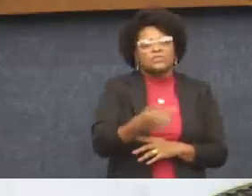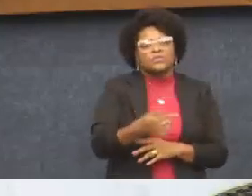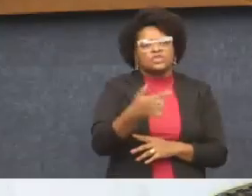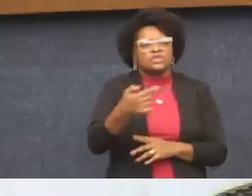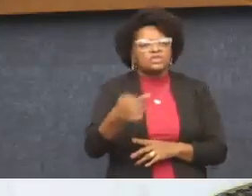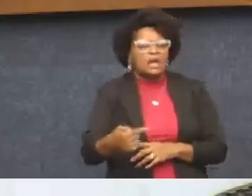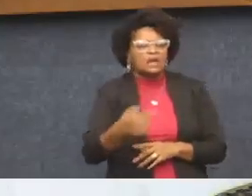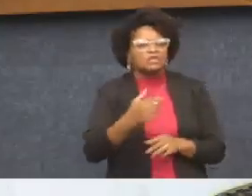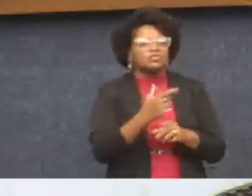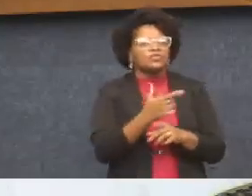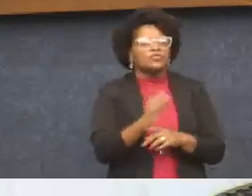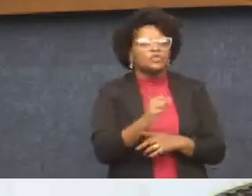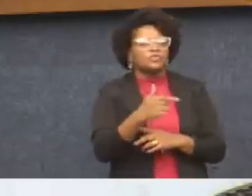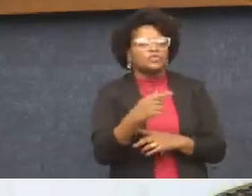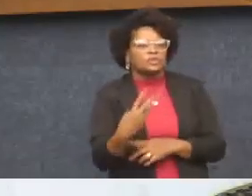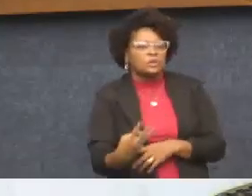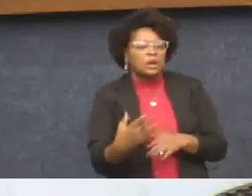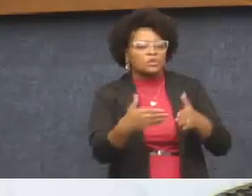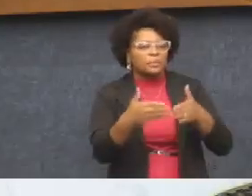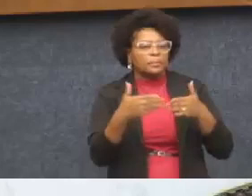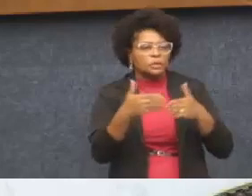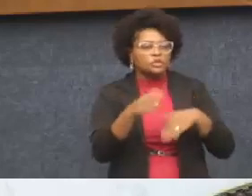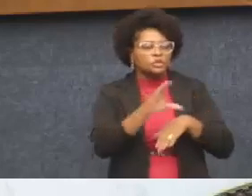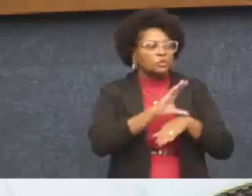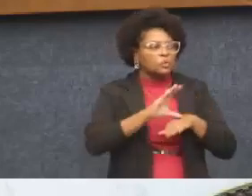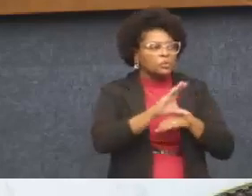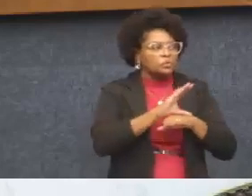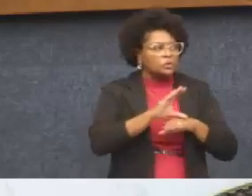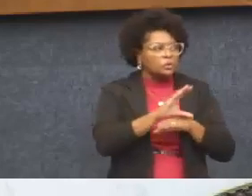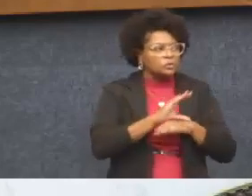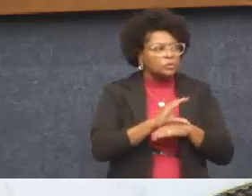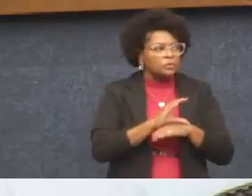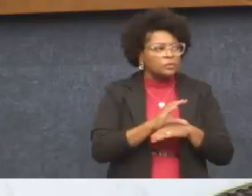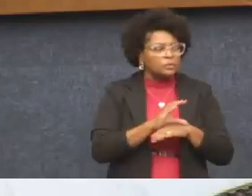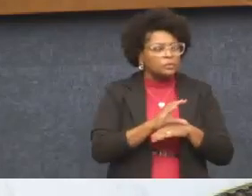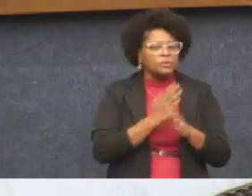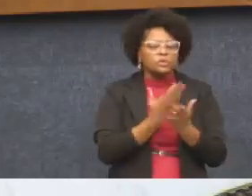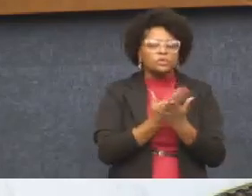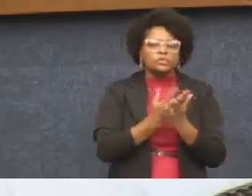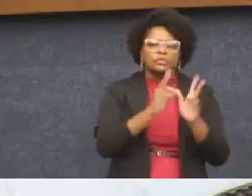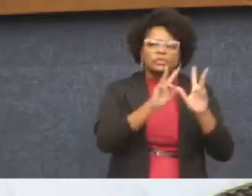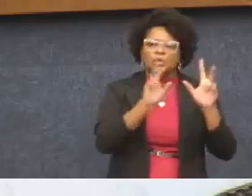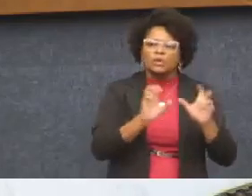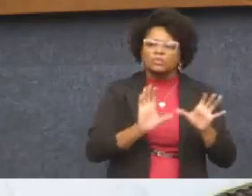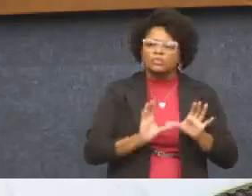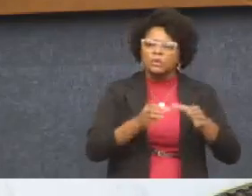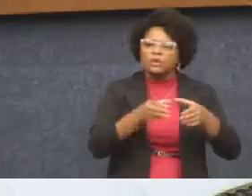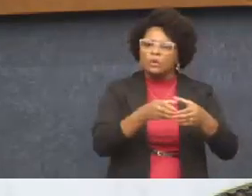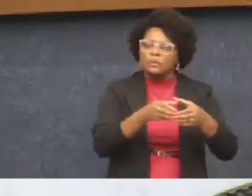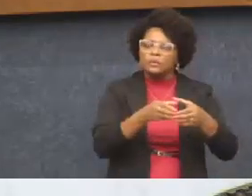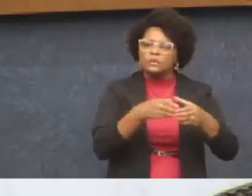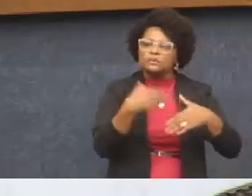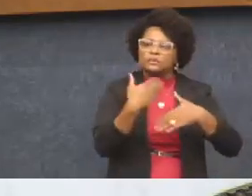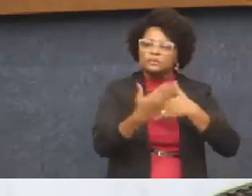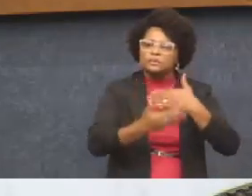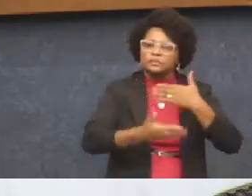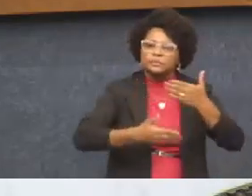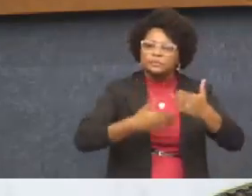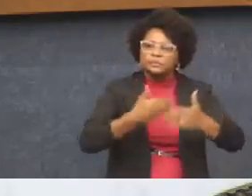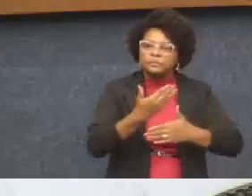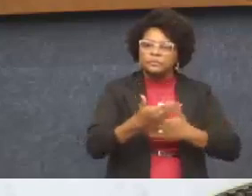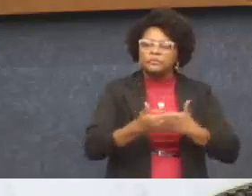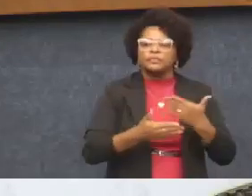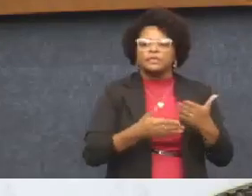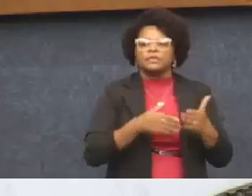1627/2023, turno único, solicitação. Constituição de Comissão Especial de Estudo, assunto da comissão, melhoria dos processos de escolha